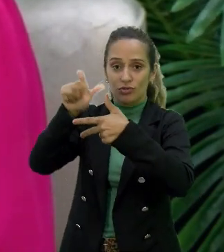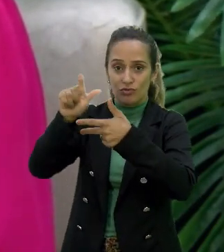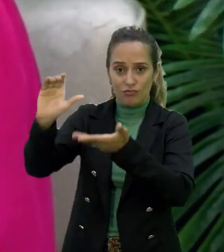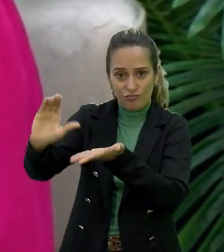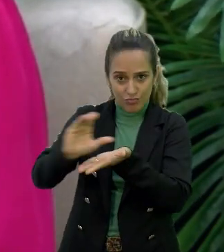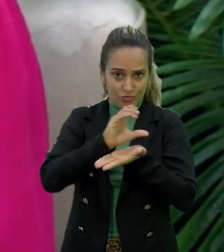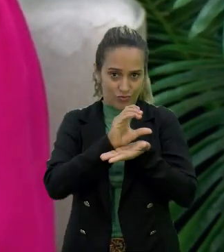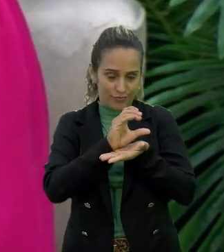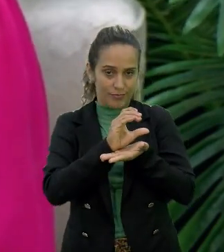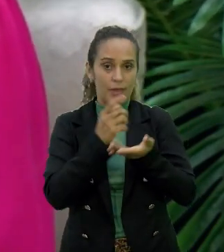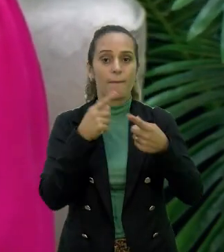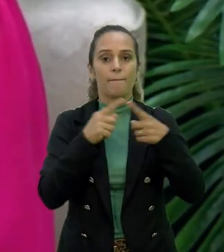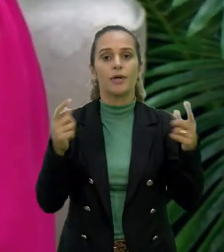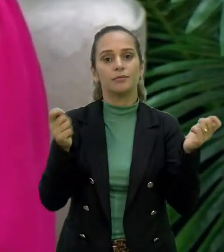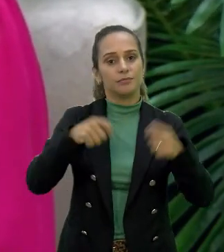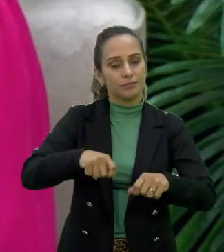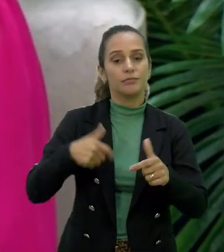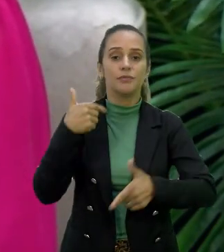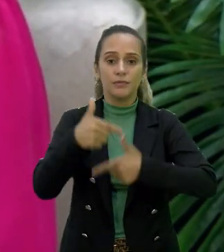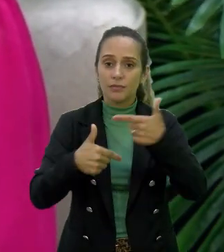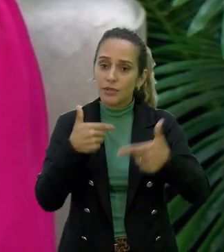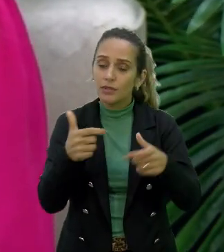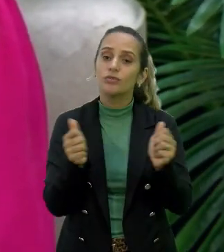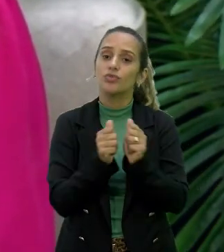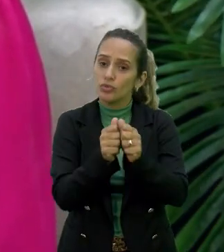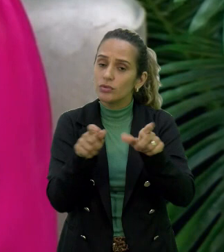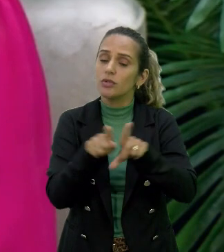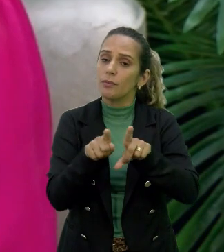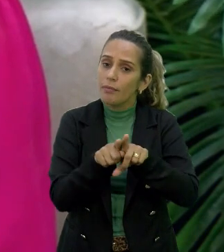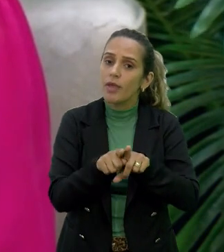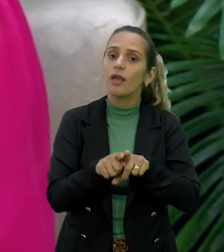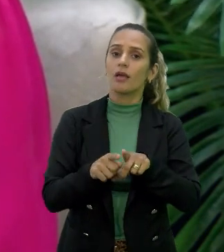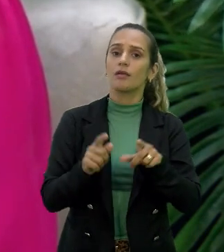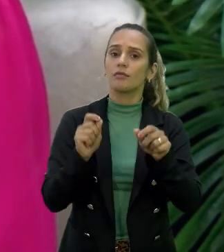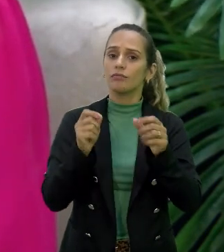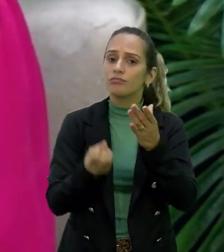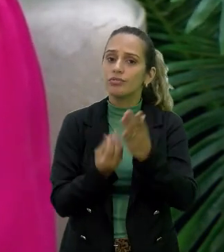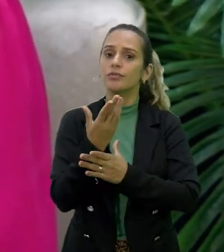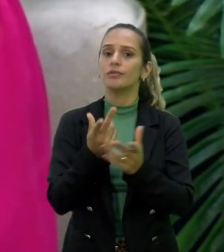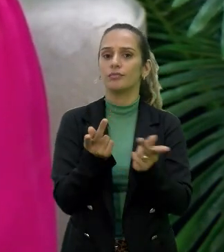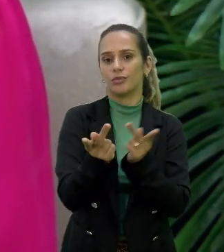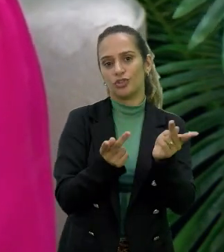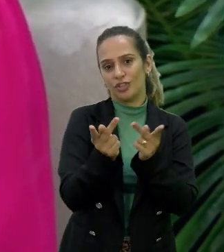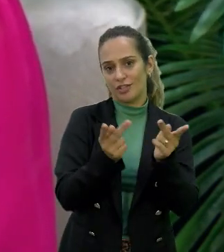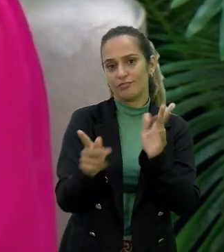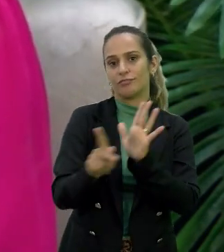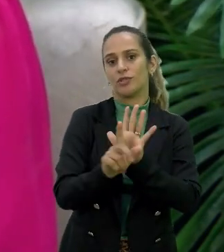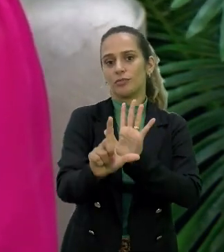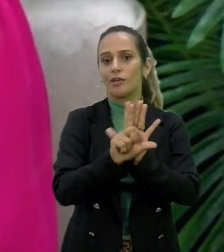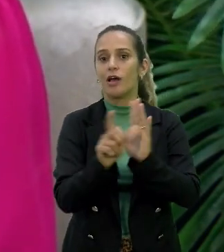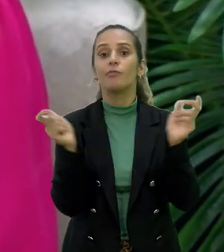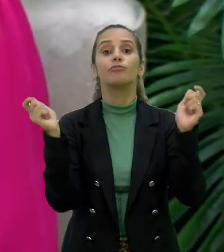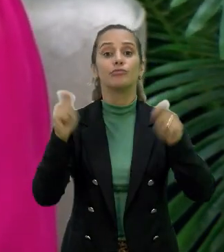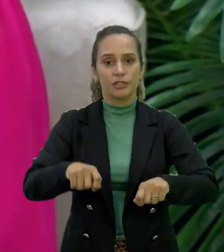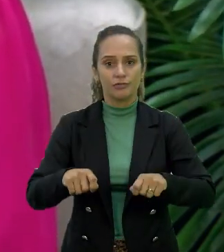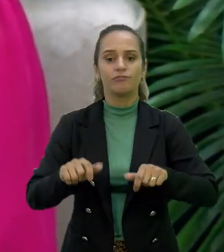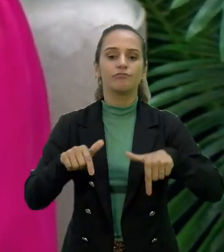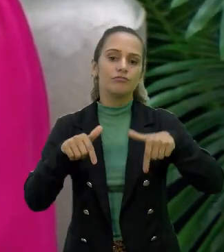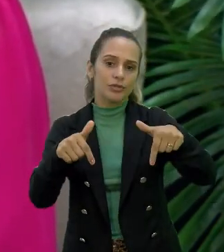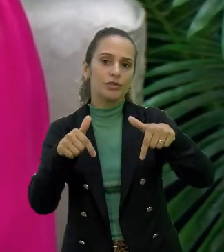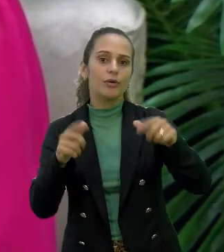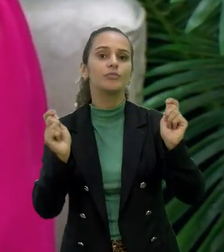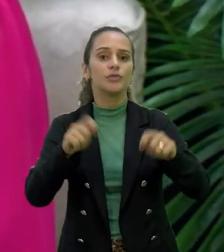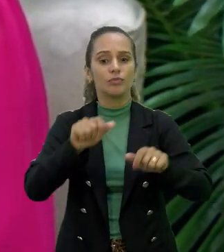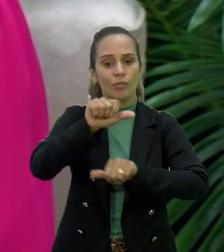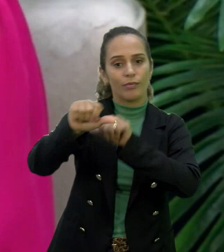trabalhar junto e sensibilizando fazendo projetos de lei que possa ser realmente execuível onde